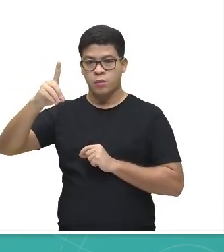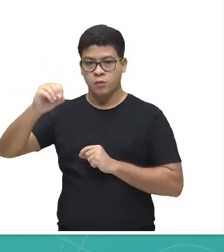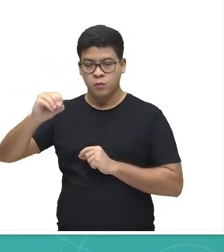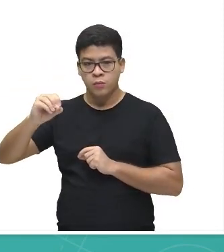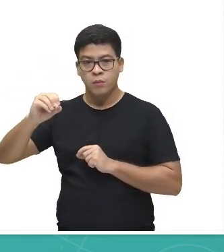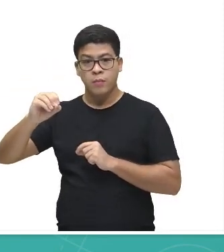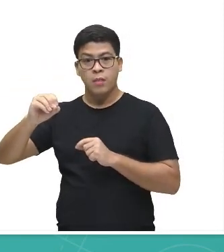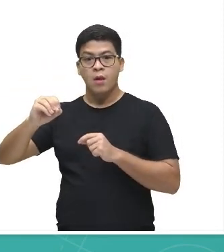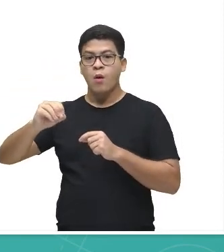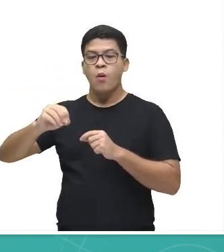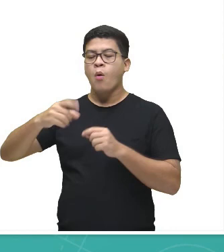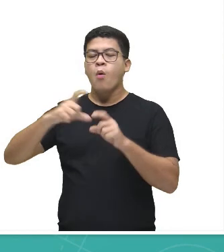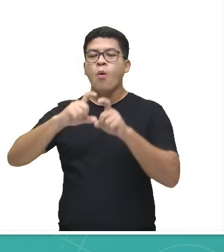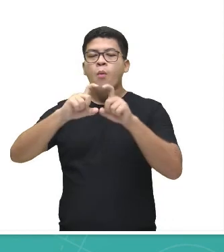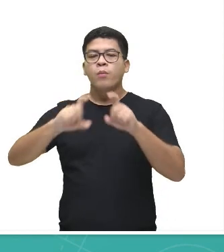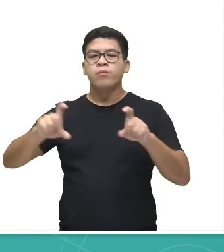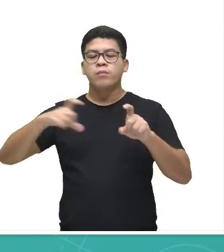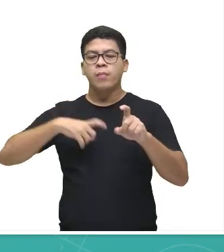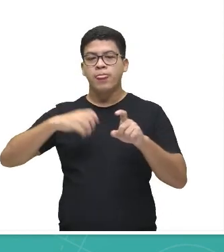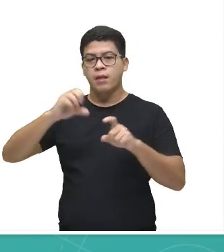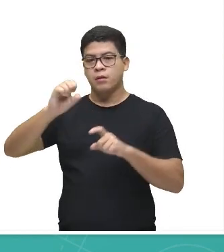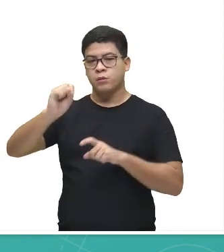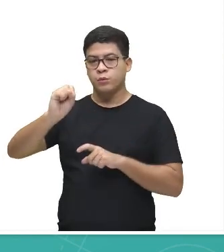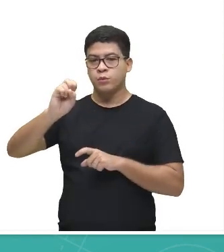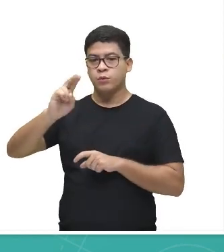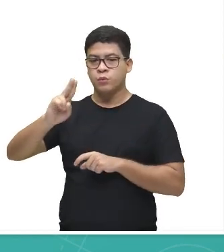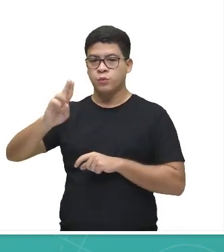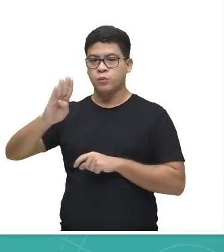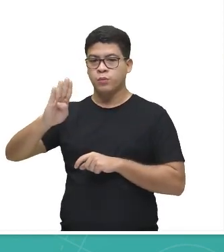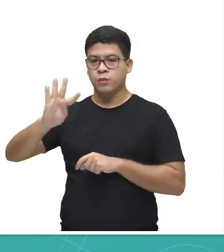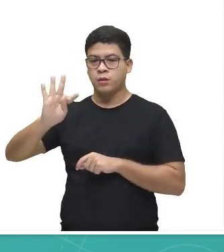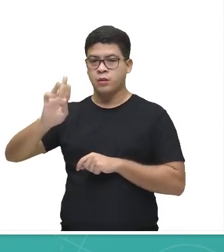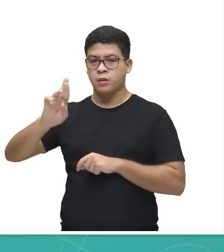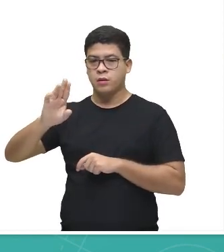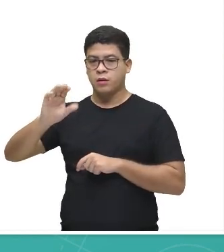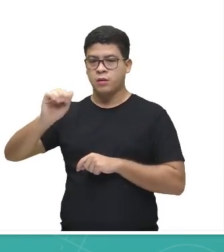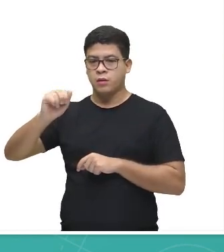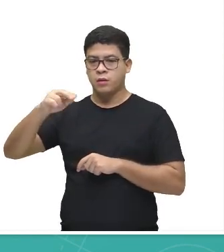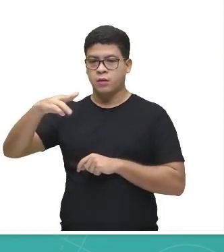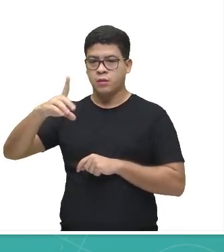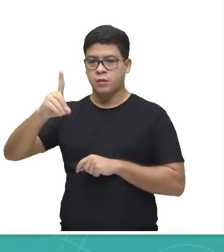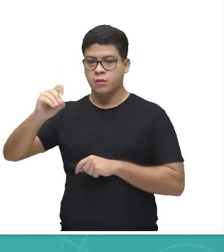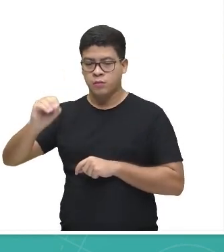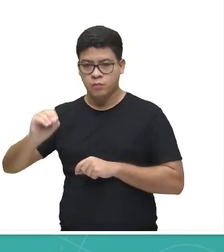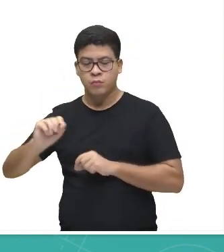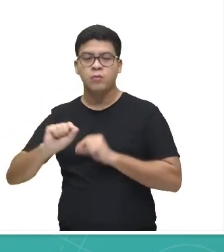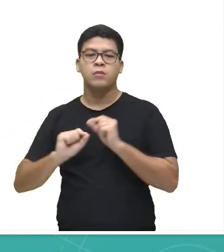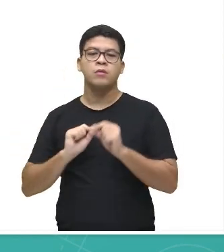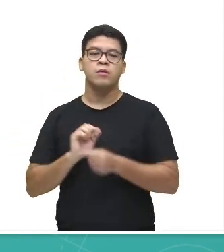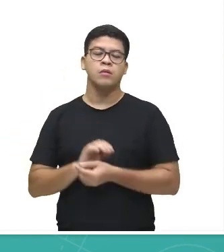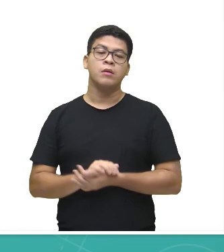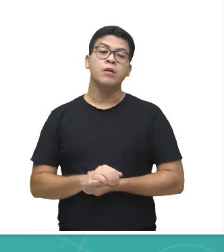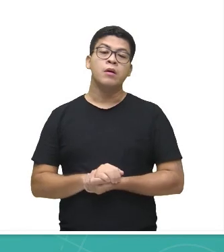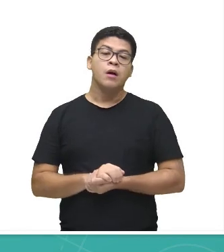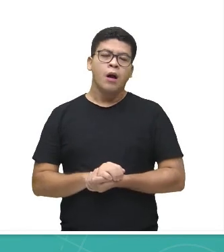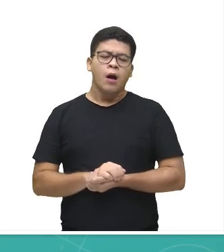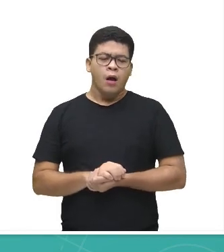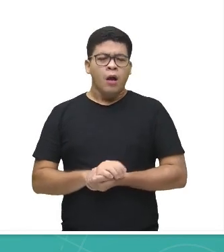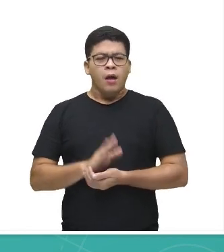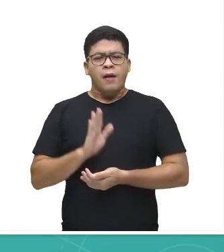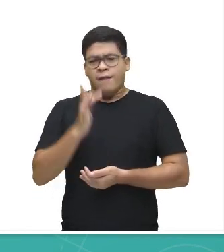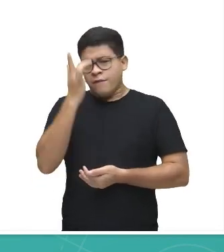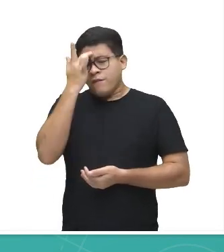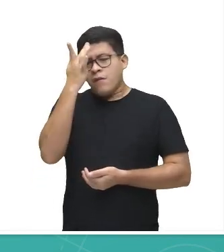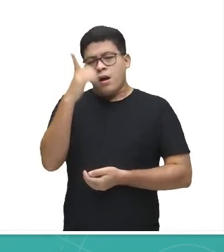E o 68 é o subtraindo. É mais fácil você lembrar de como fazer